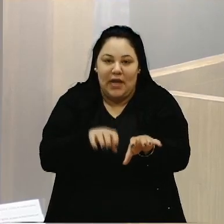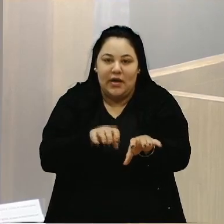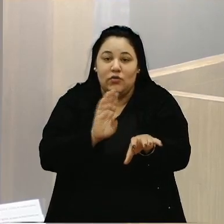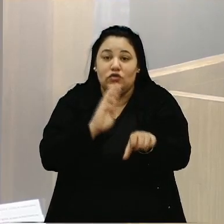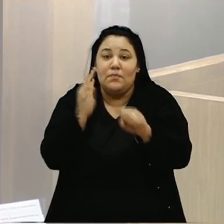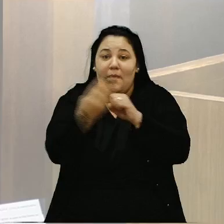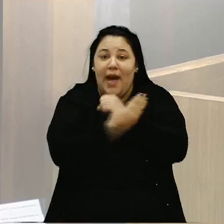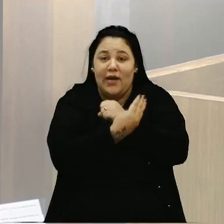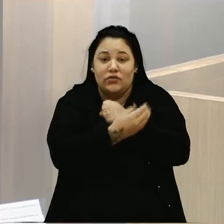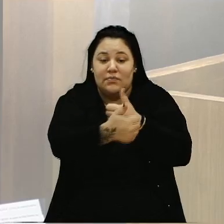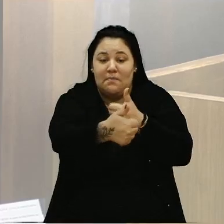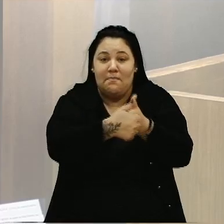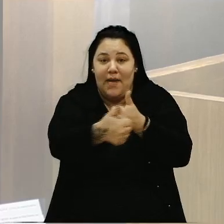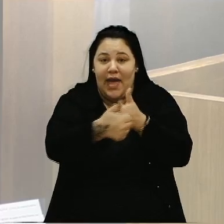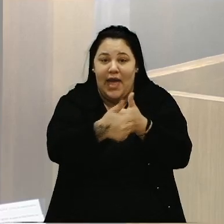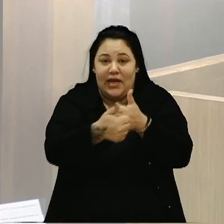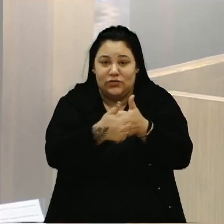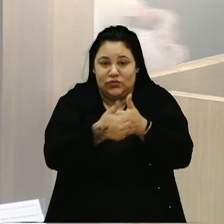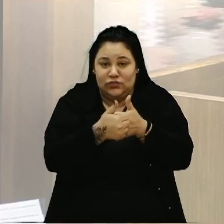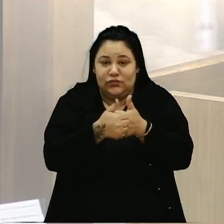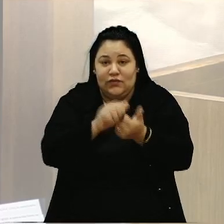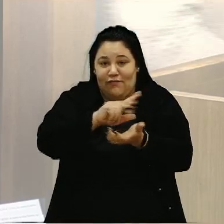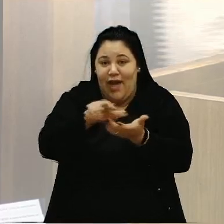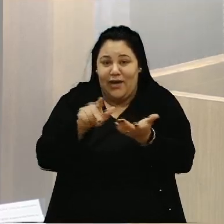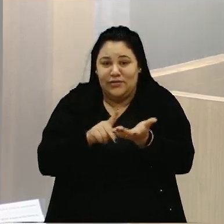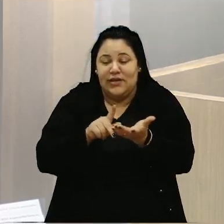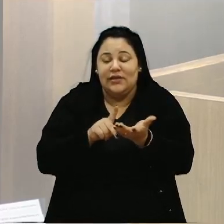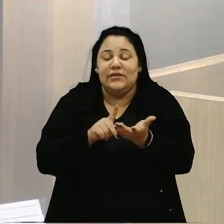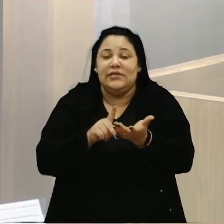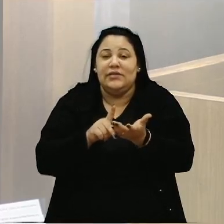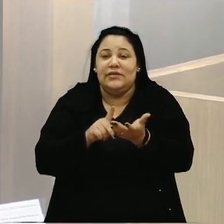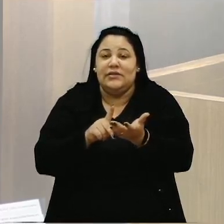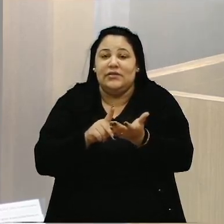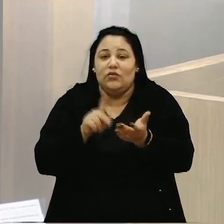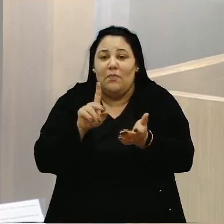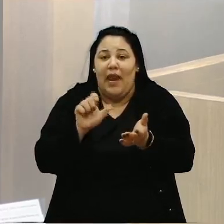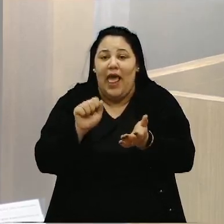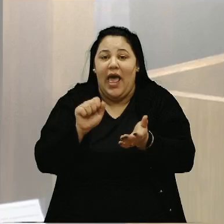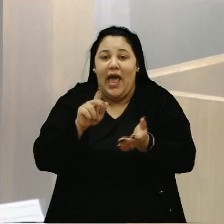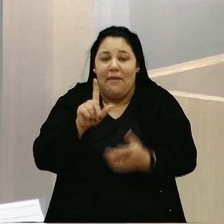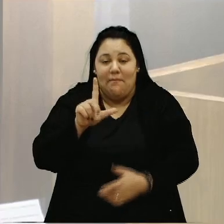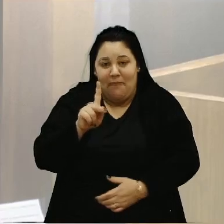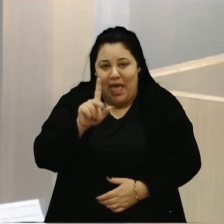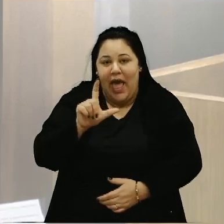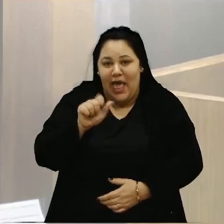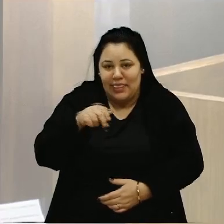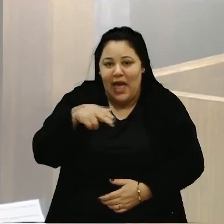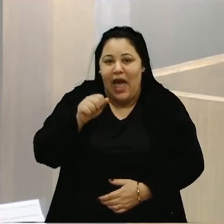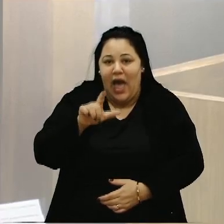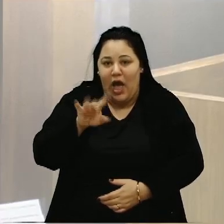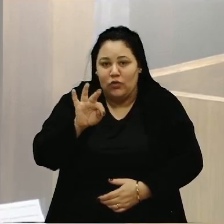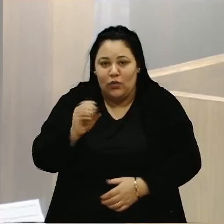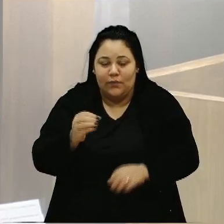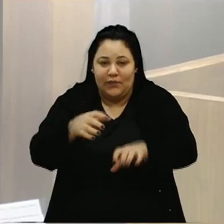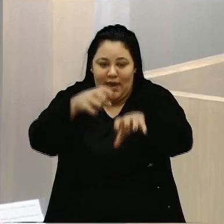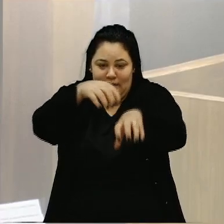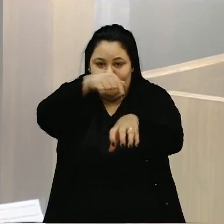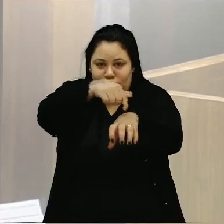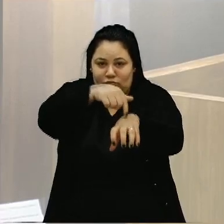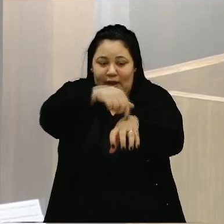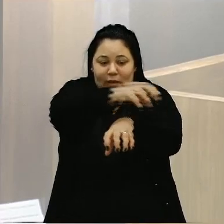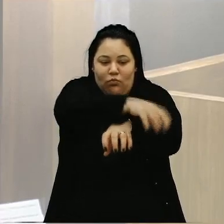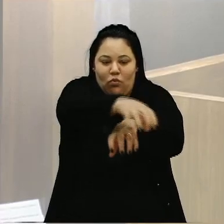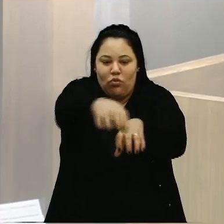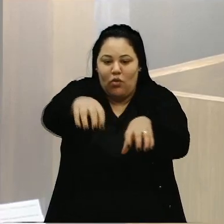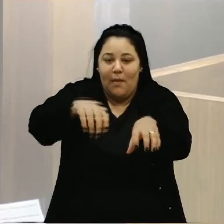Coesp, São Vítor, Vila Mar e Cristo Redentor e Vila Ipiranga realizam diariamente o trajeto para acessar serviços